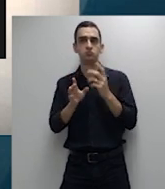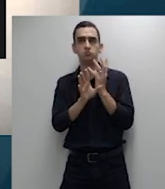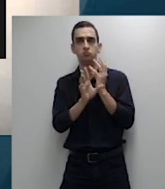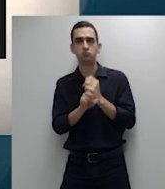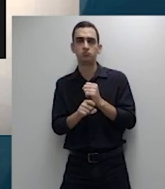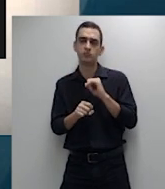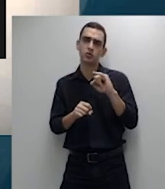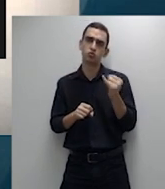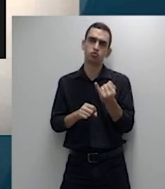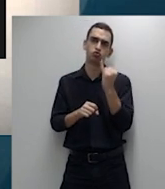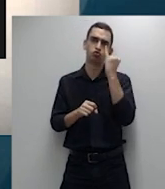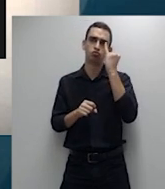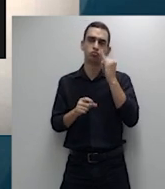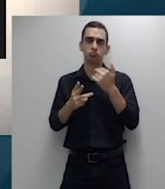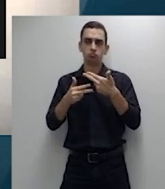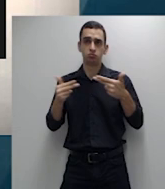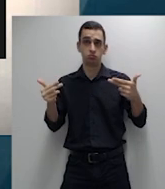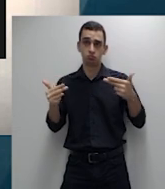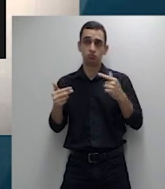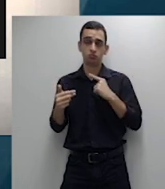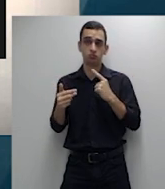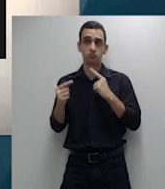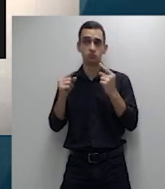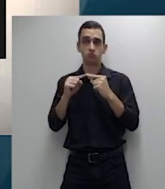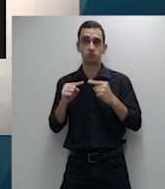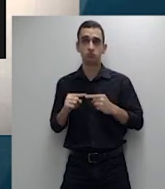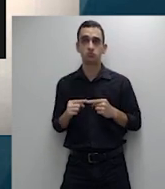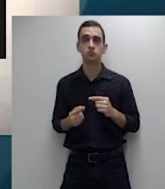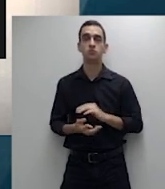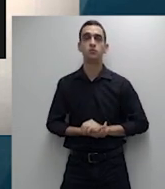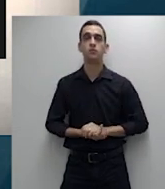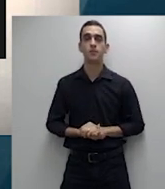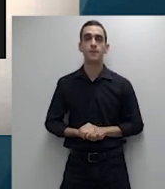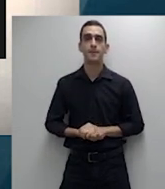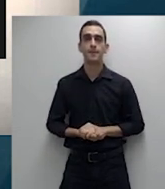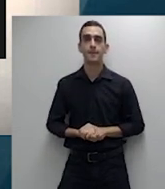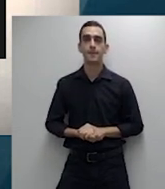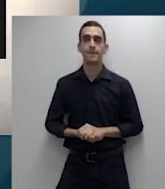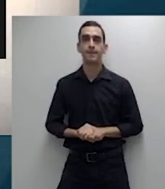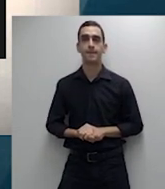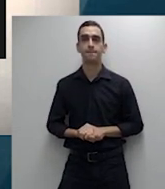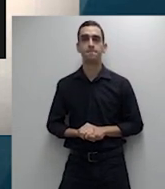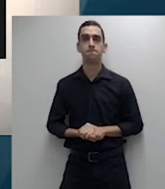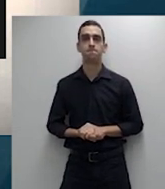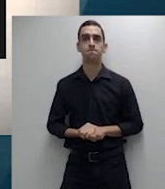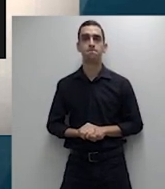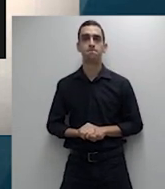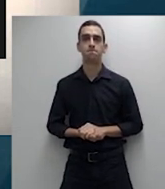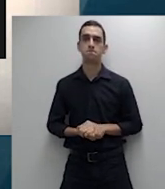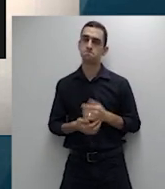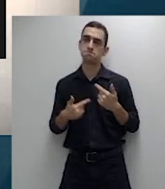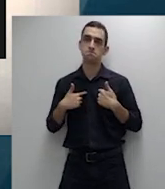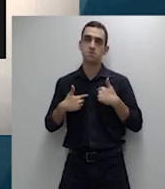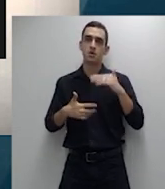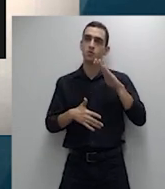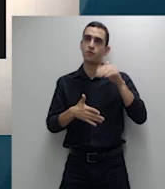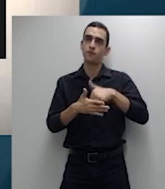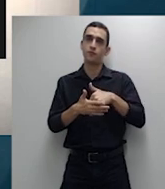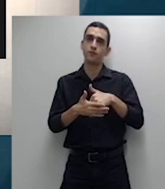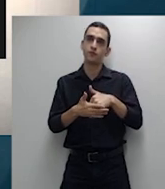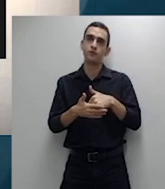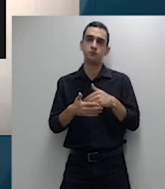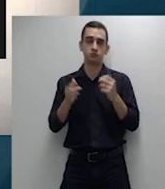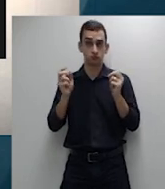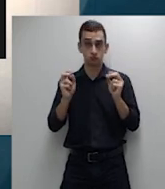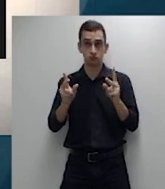juros da frente não é do trânsito em julgado como como de regra é assim que votos para presidente